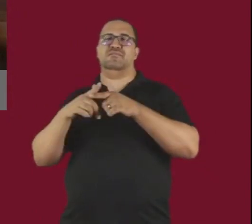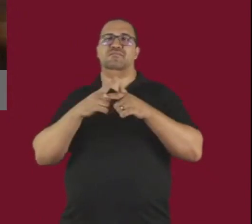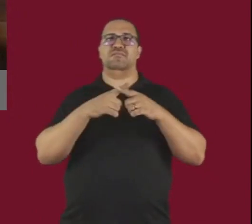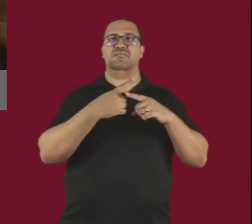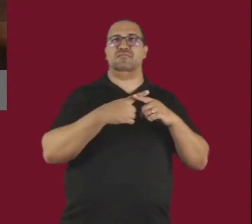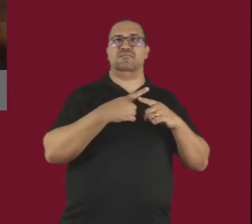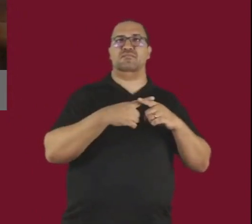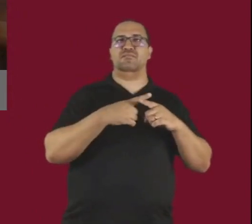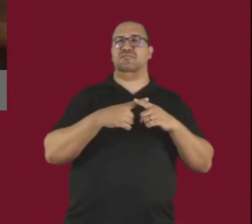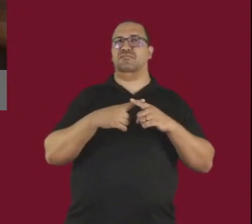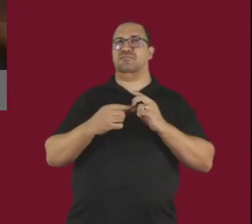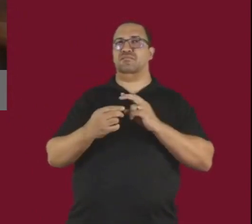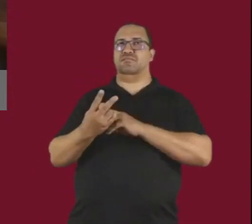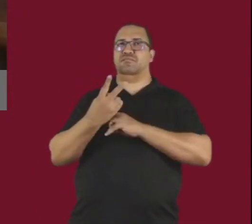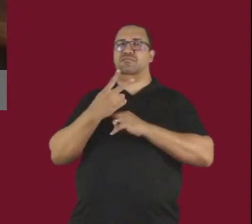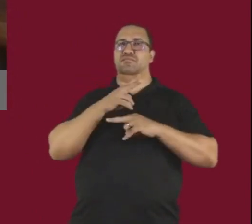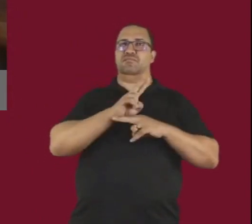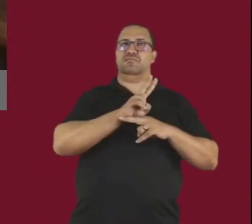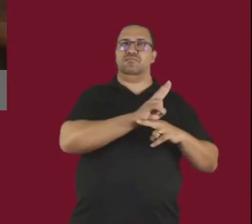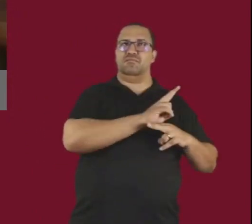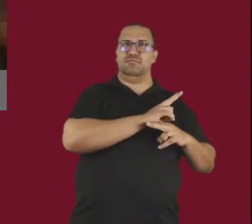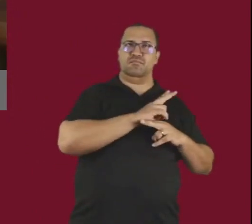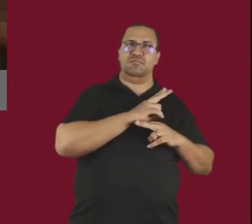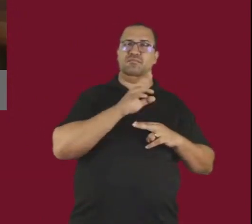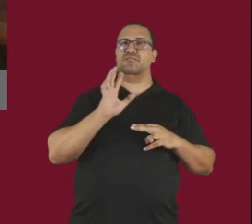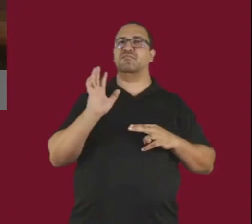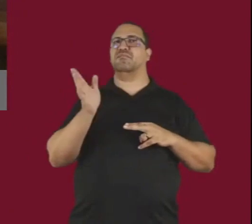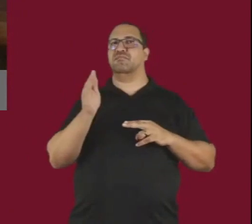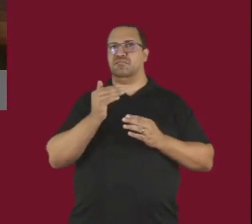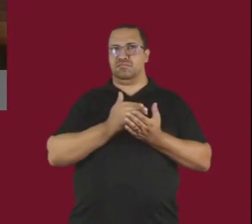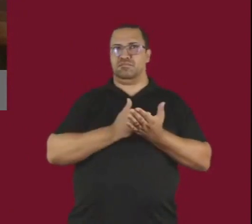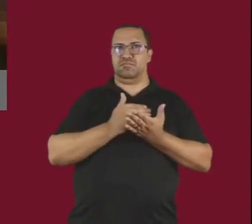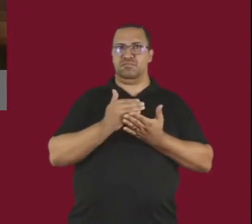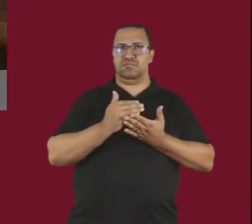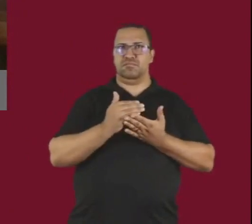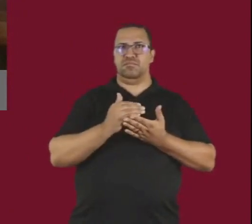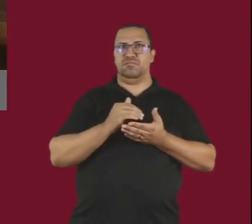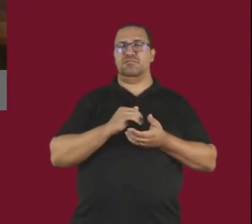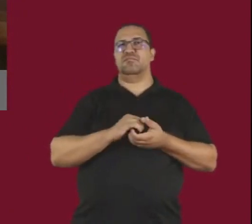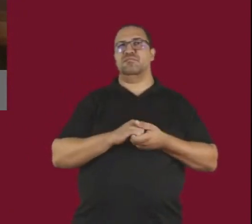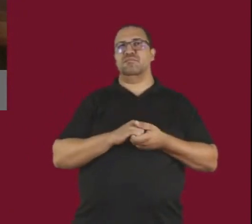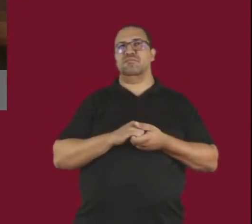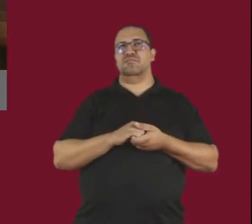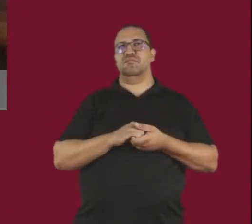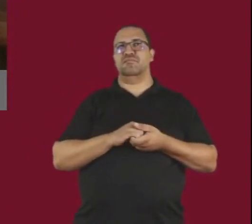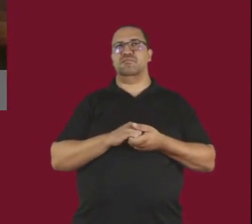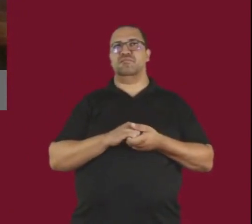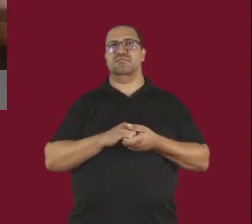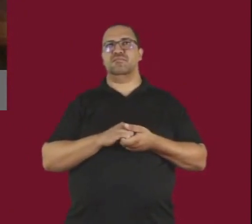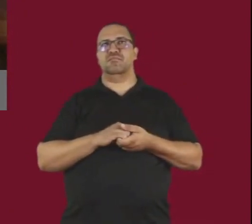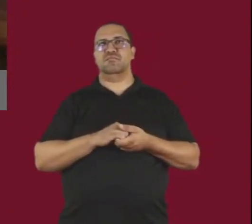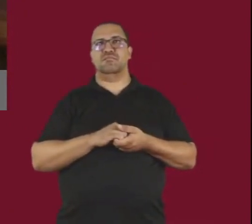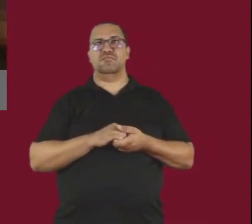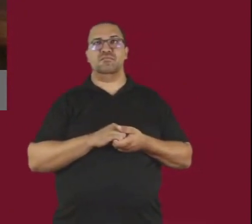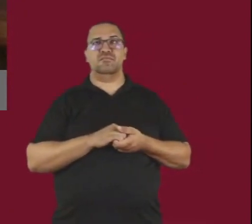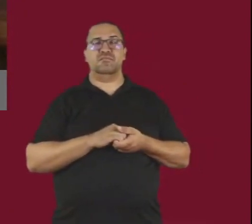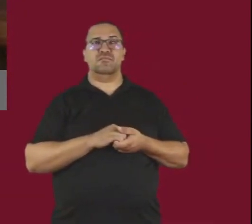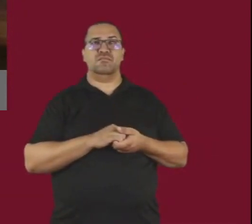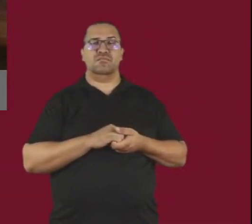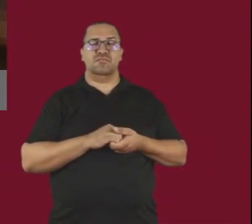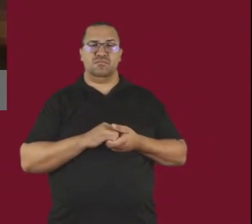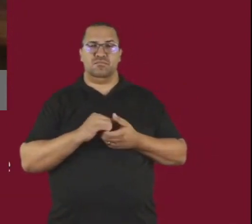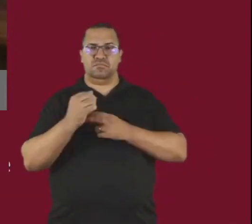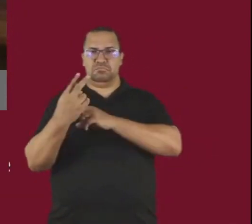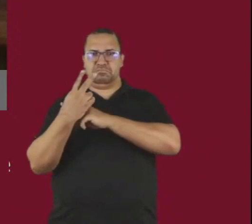se proteger dos refugiados climáticos que já começaram. Esse é o grande medo deles. É se proteger de nós.